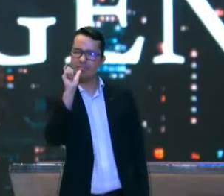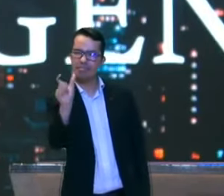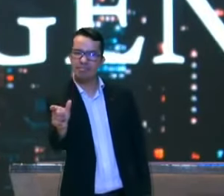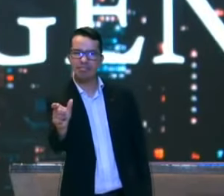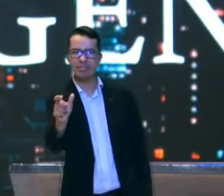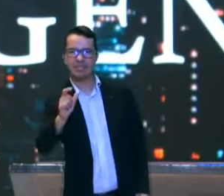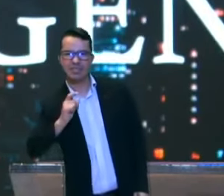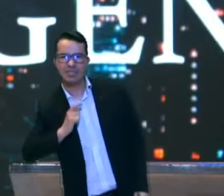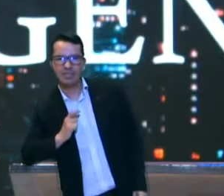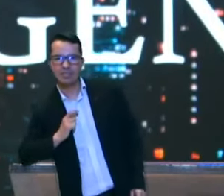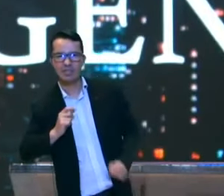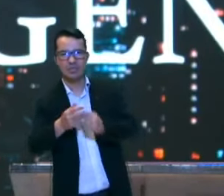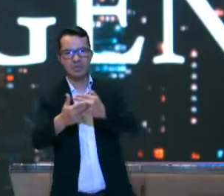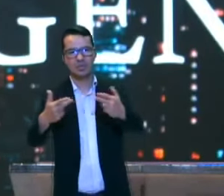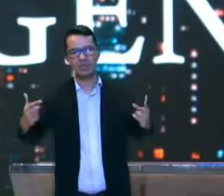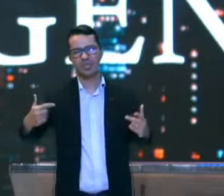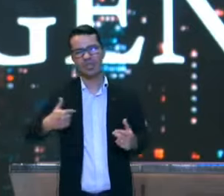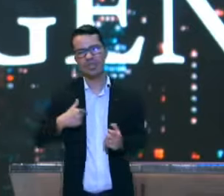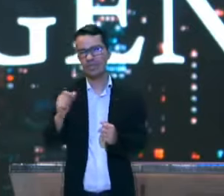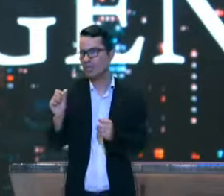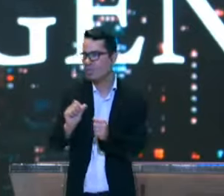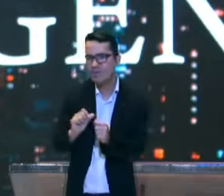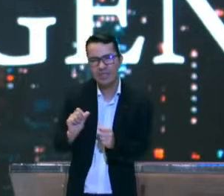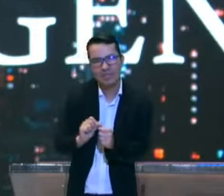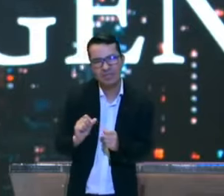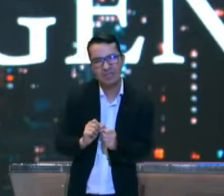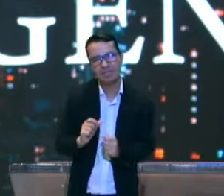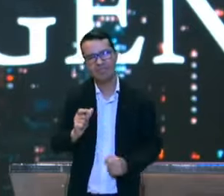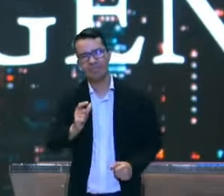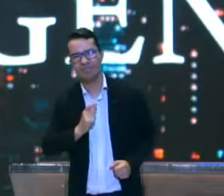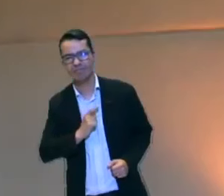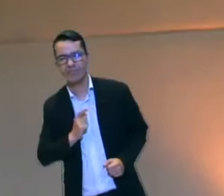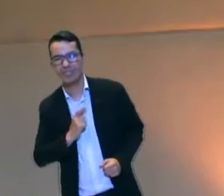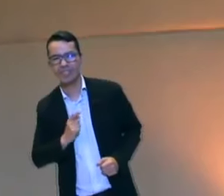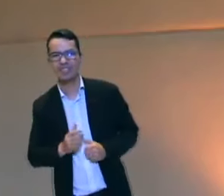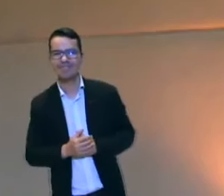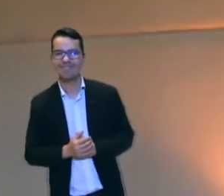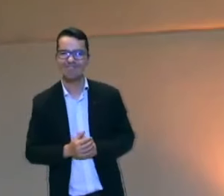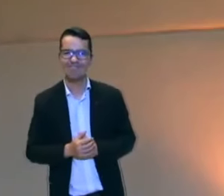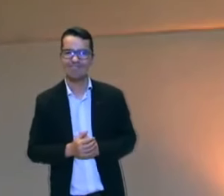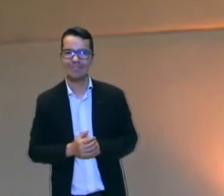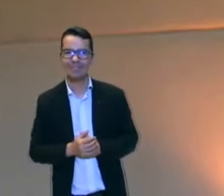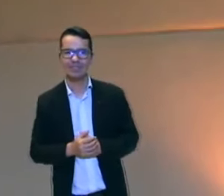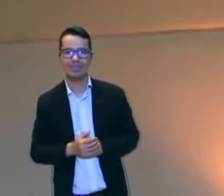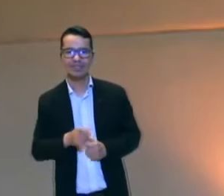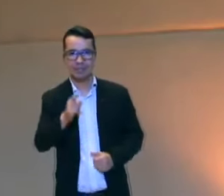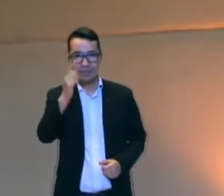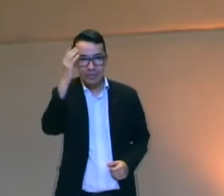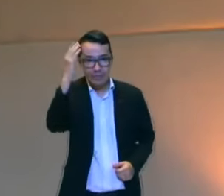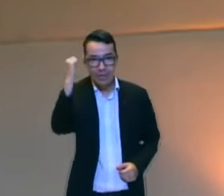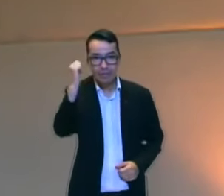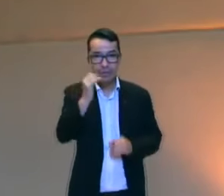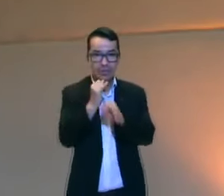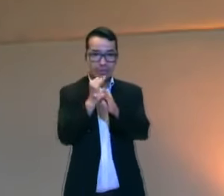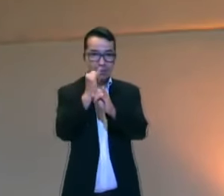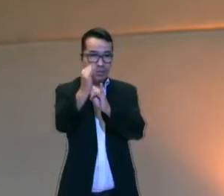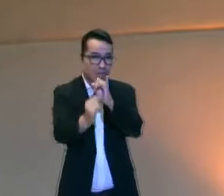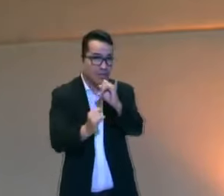Quantos irmãos estão servindo de pedra de tropeço na internet? Cuidado.